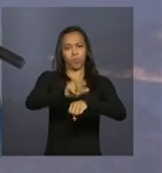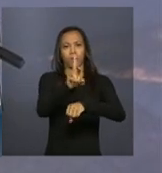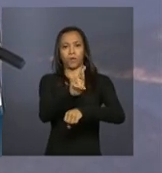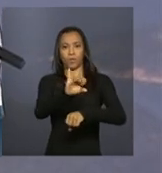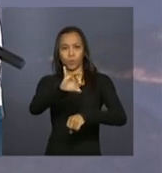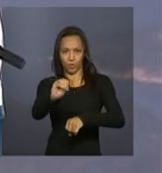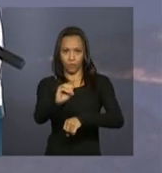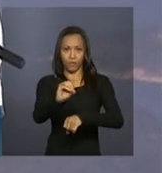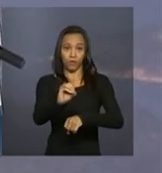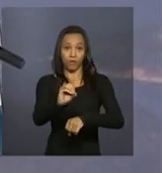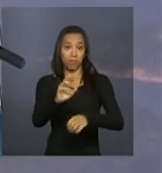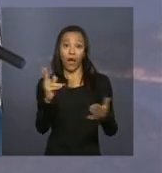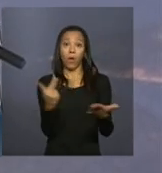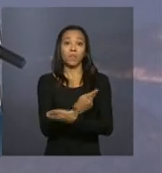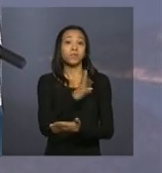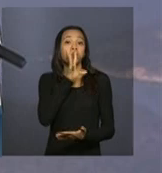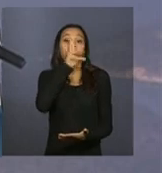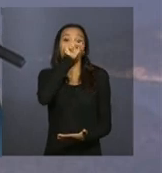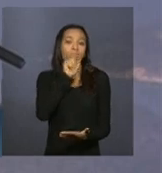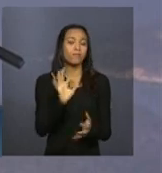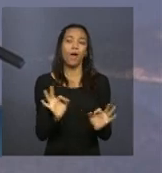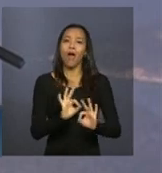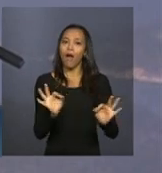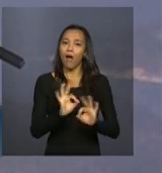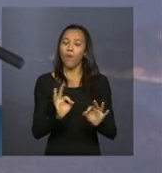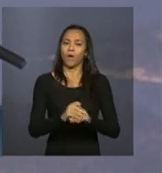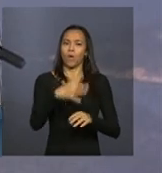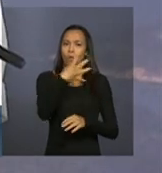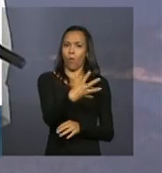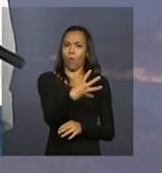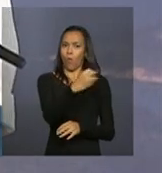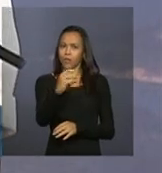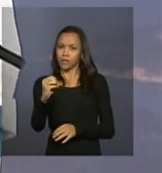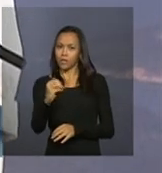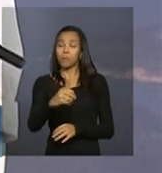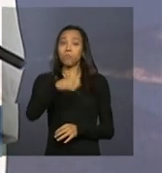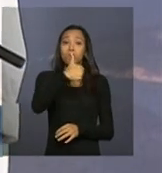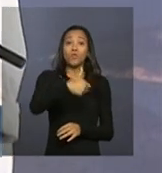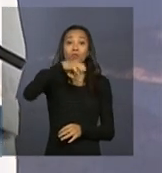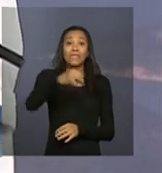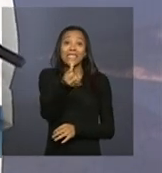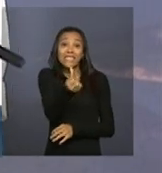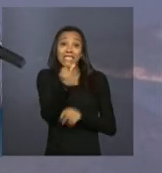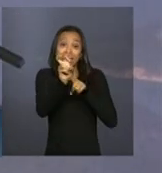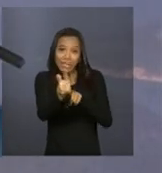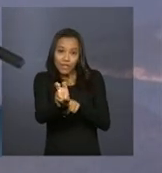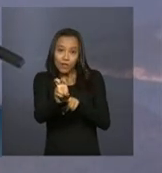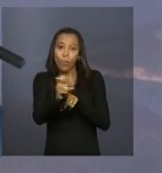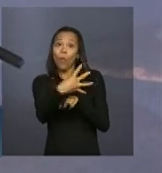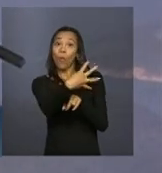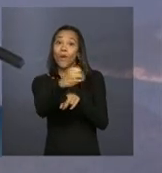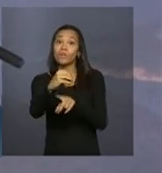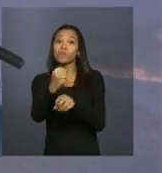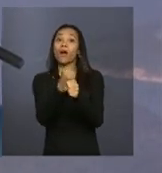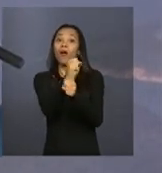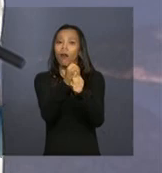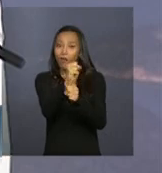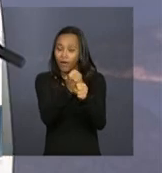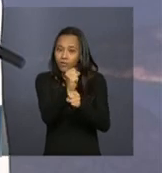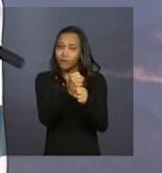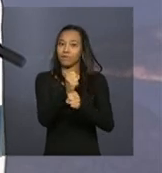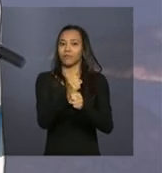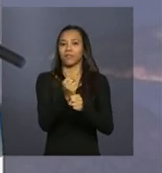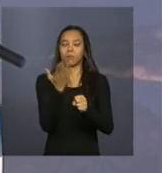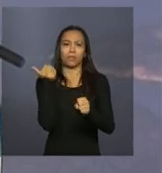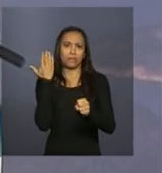coisas não acontecem à toa. O Rio comemorou 400 anos em 1965. Era talvez o momento de mais